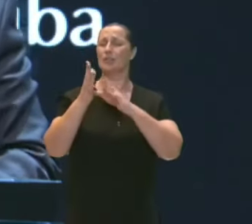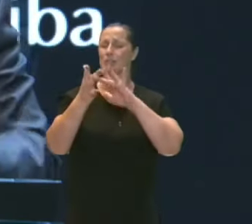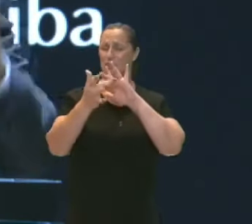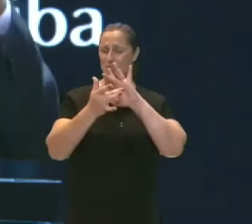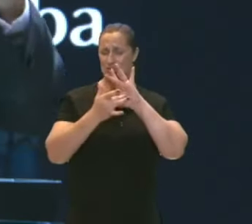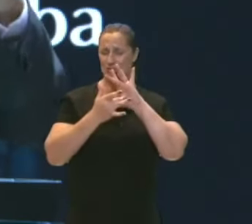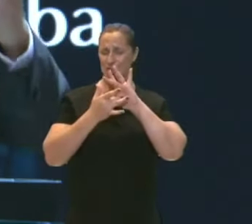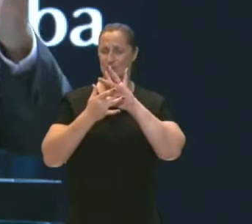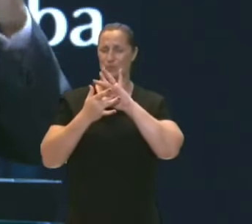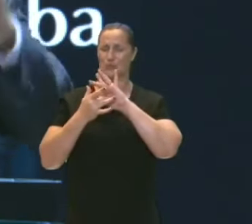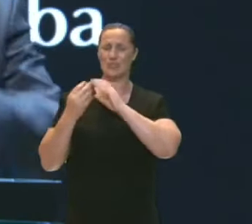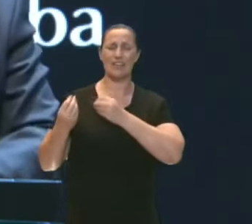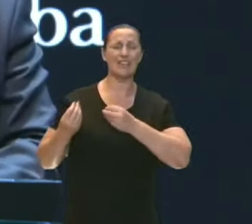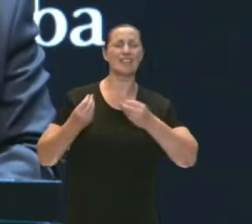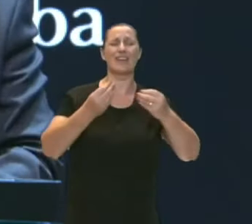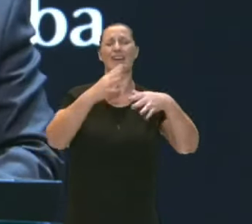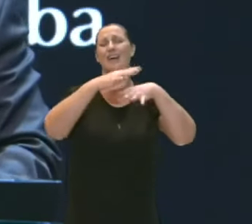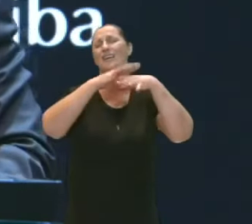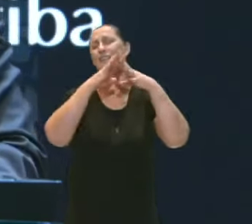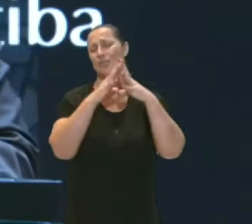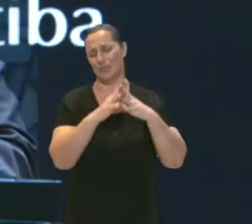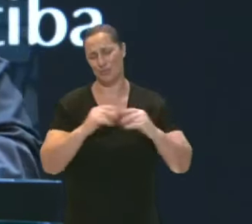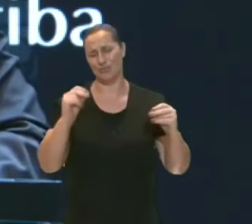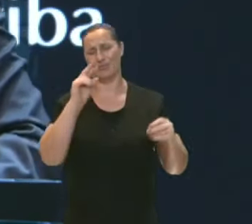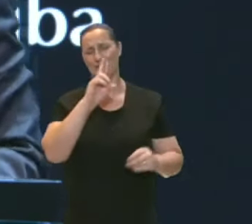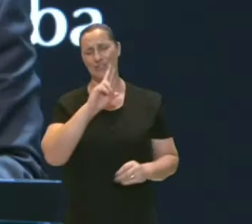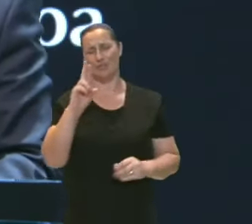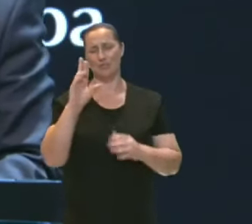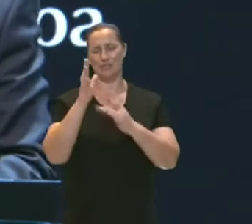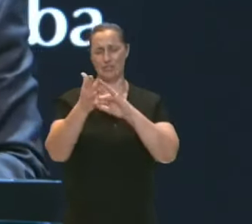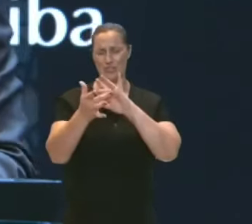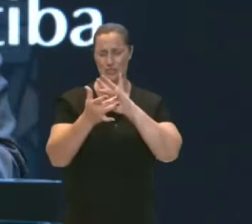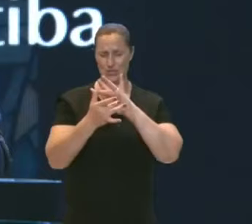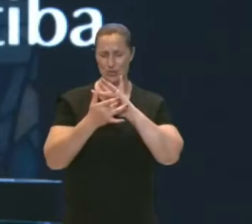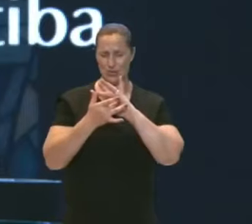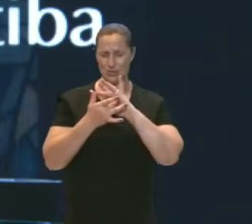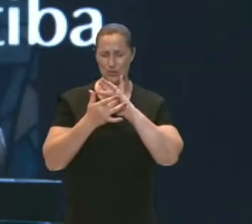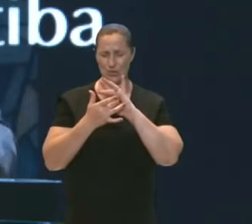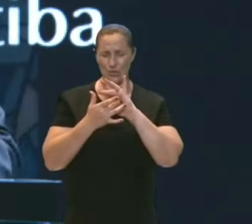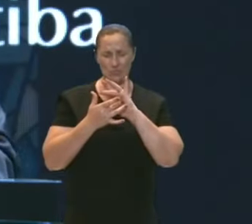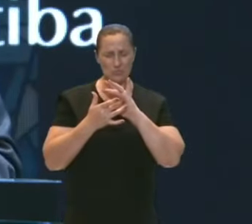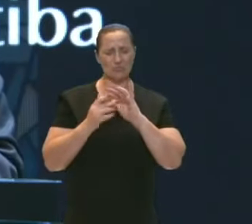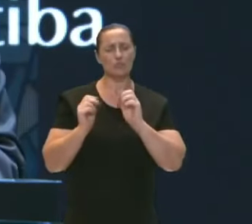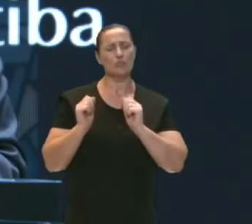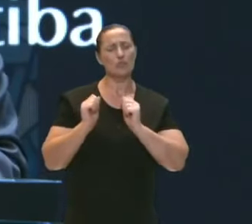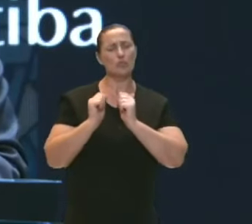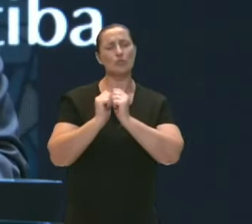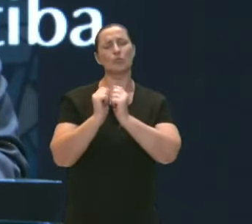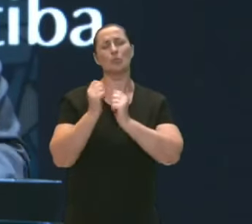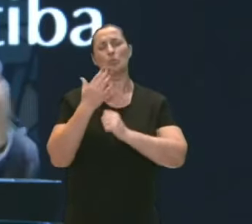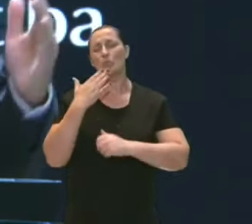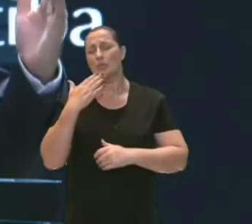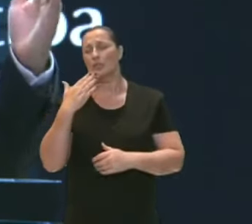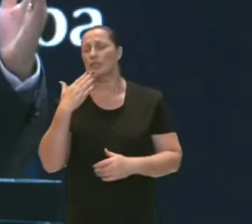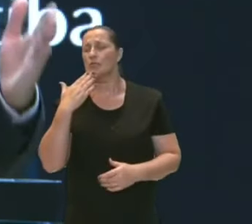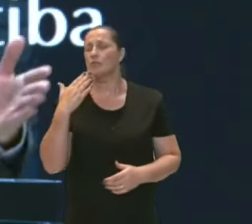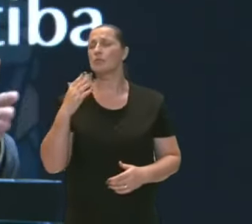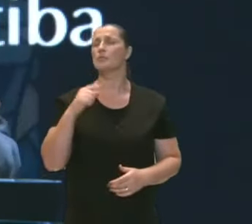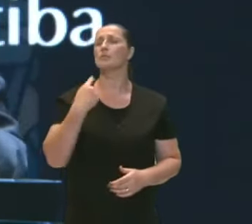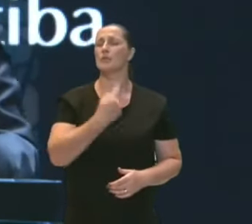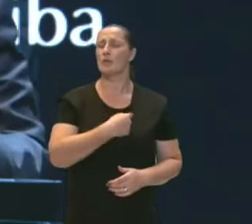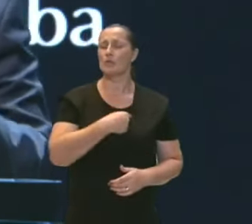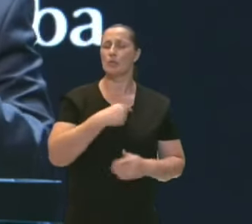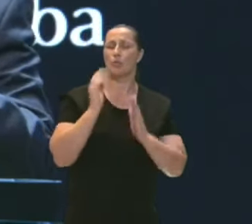do Senhor e cura em nome de Jesus. Junto com esse nosso pedido, oramos pelo pastor